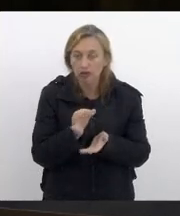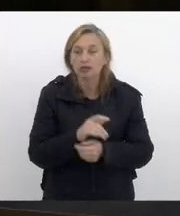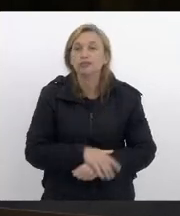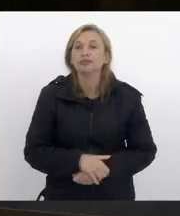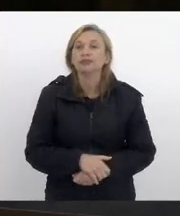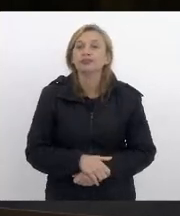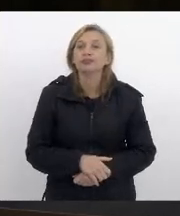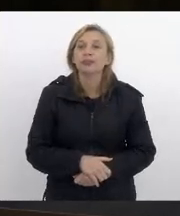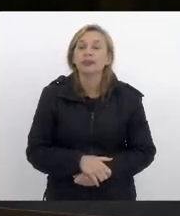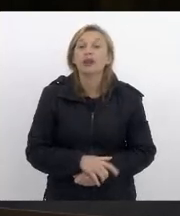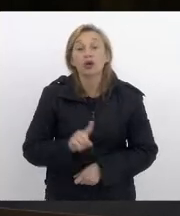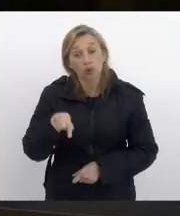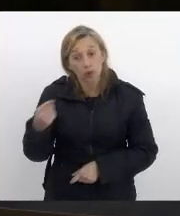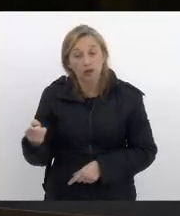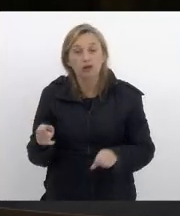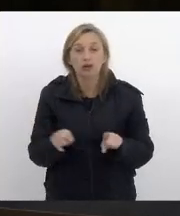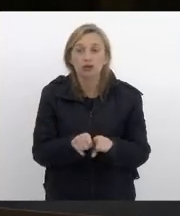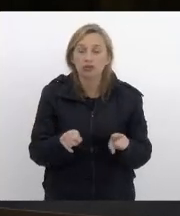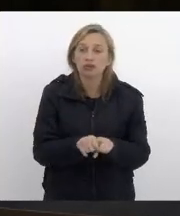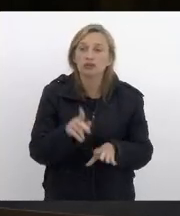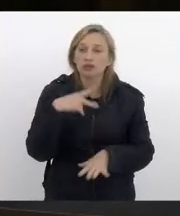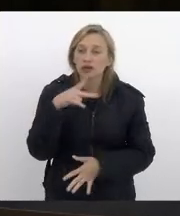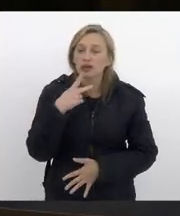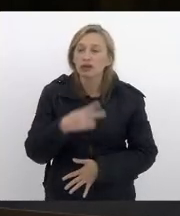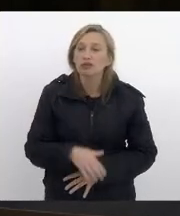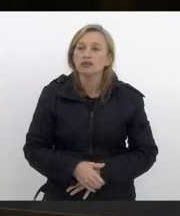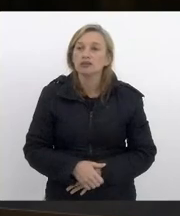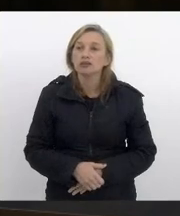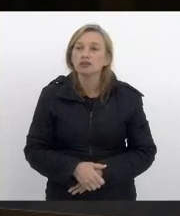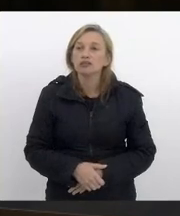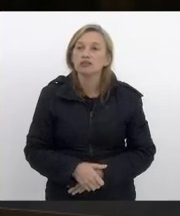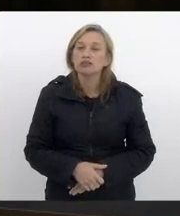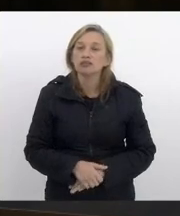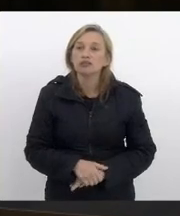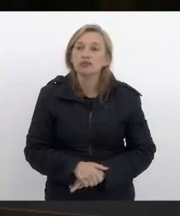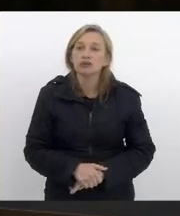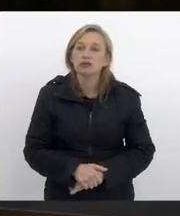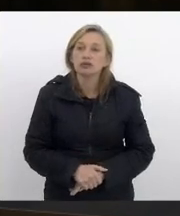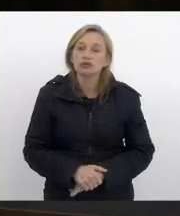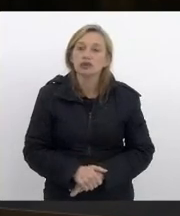gestão. Outra coisa também que foi colocada, sobre